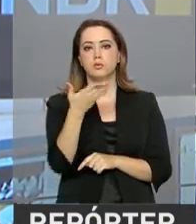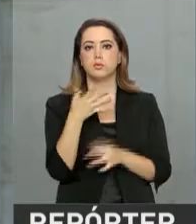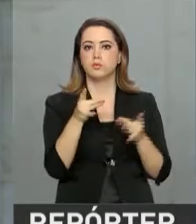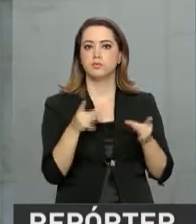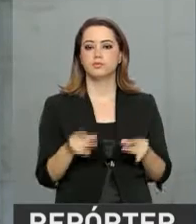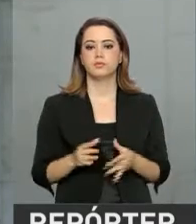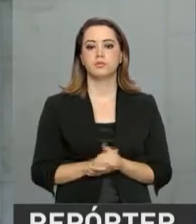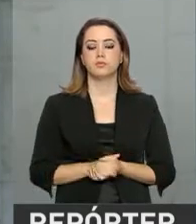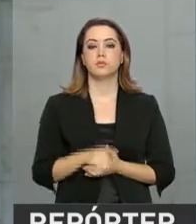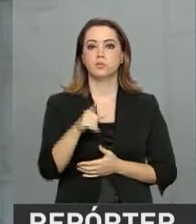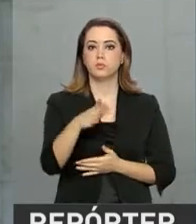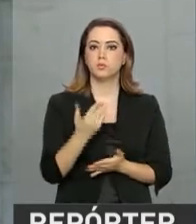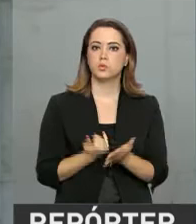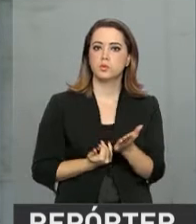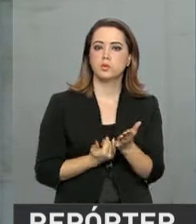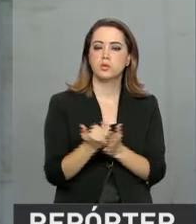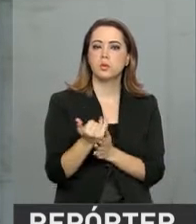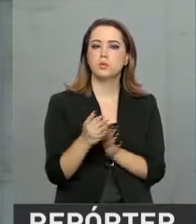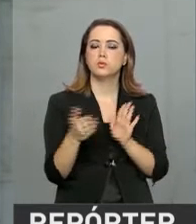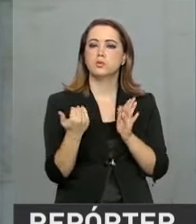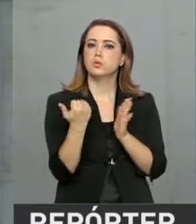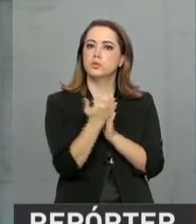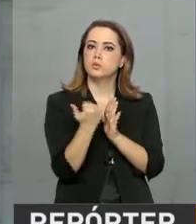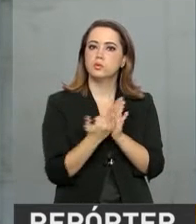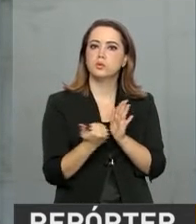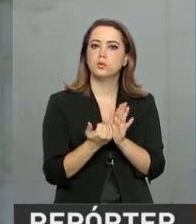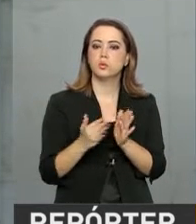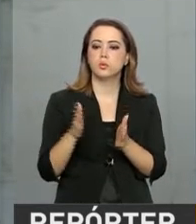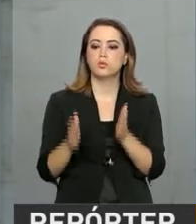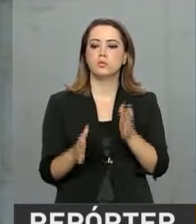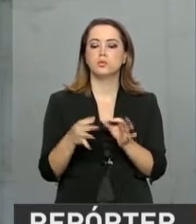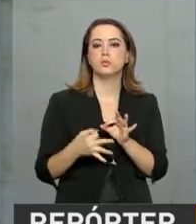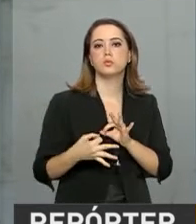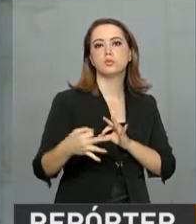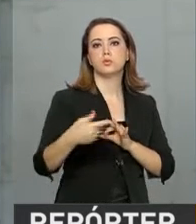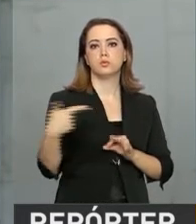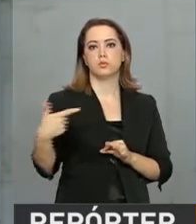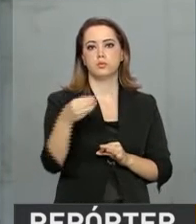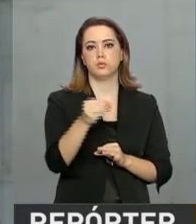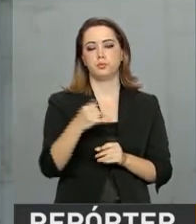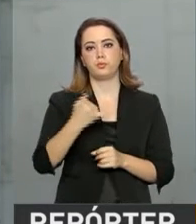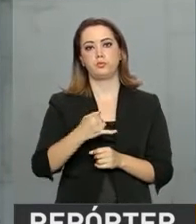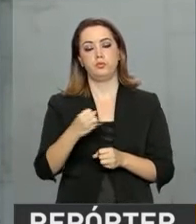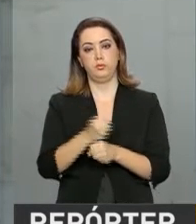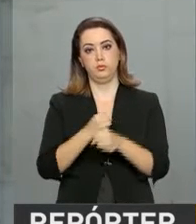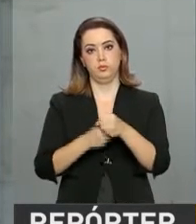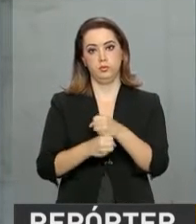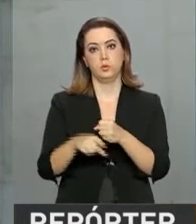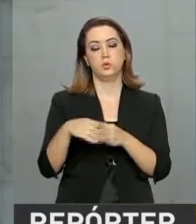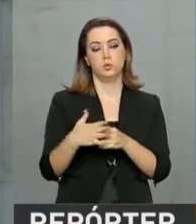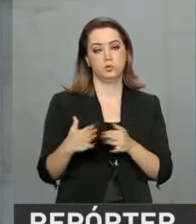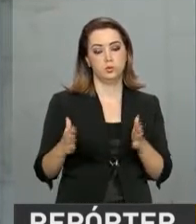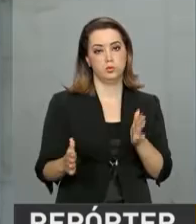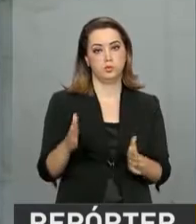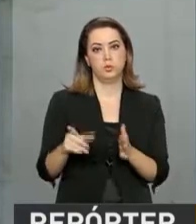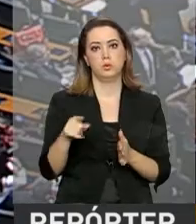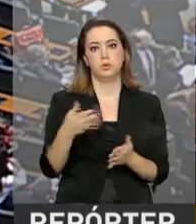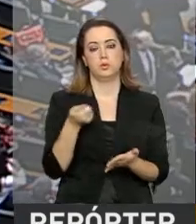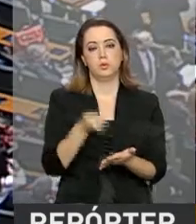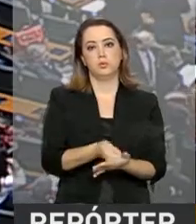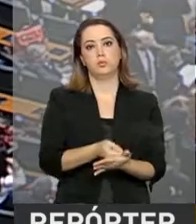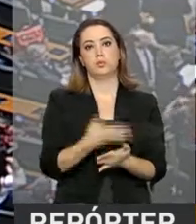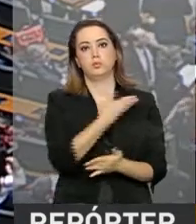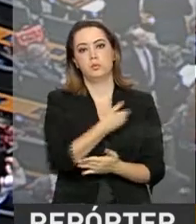está mantida a proposta que alonga por até 20 anos o pagamento das dívidas dos estados e do distrito federal com a união